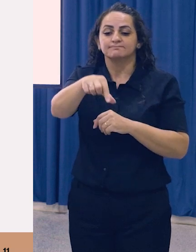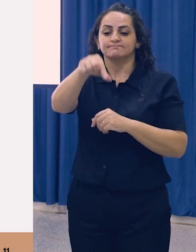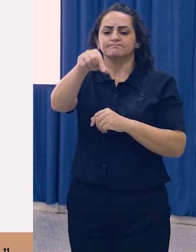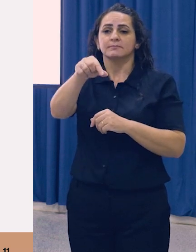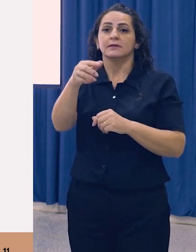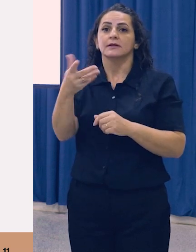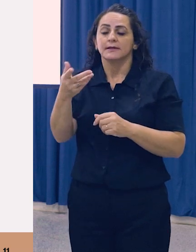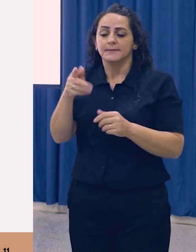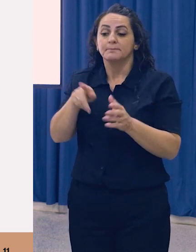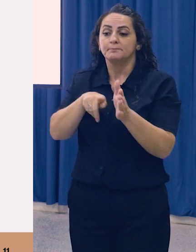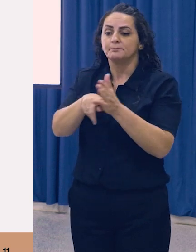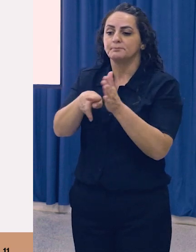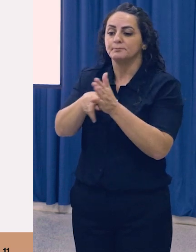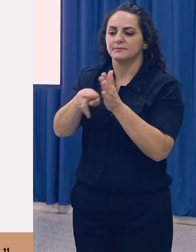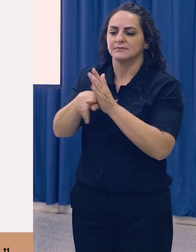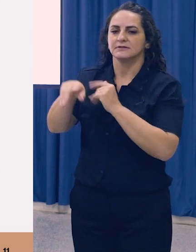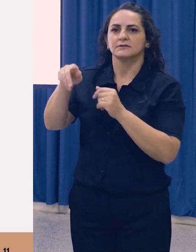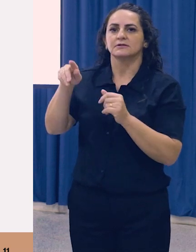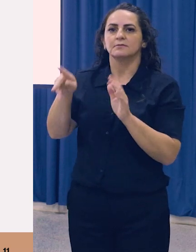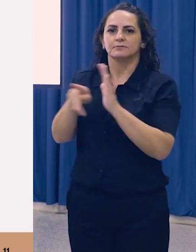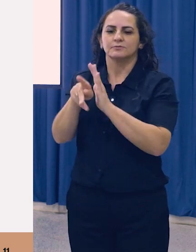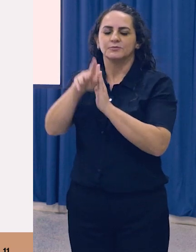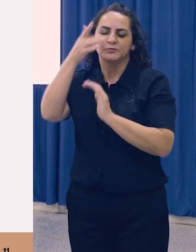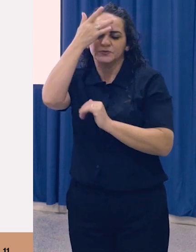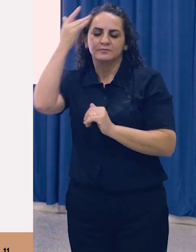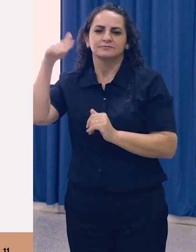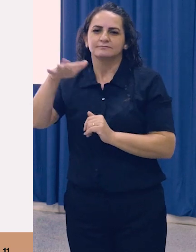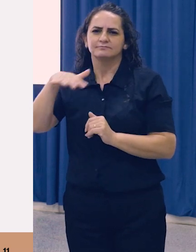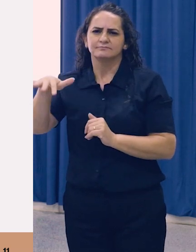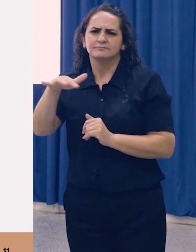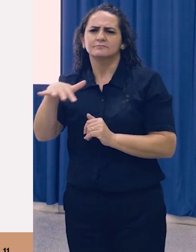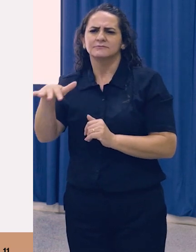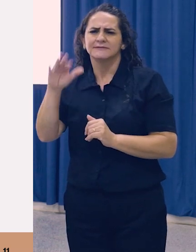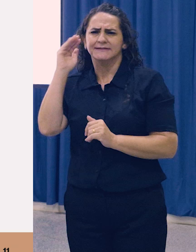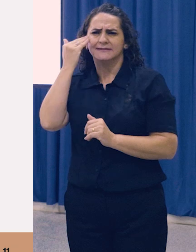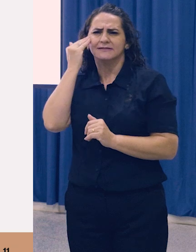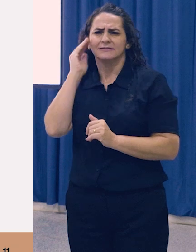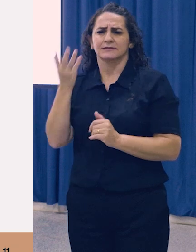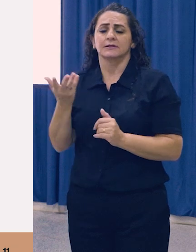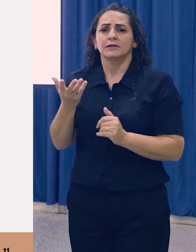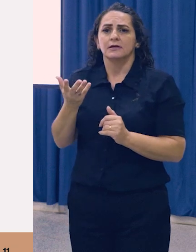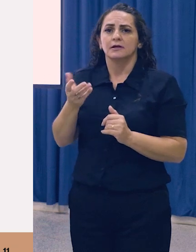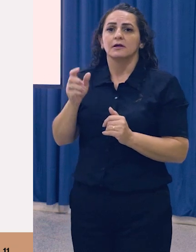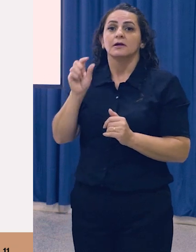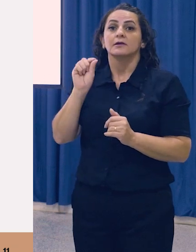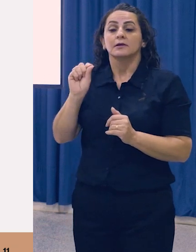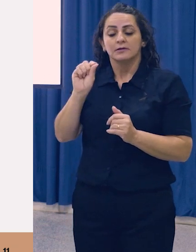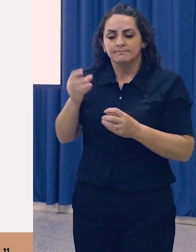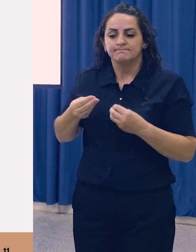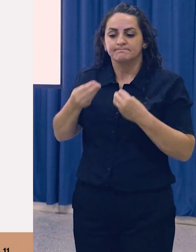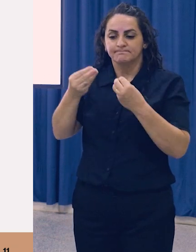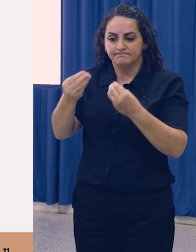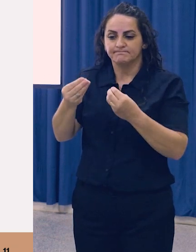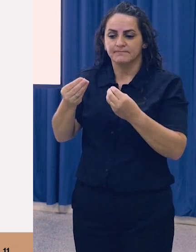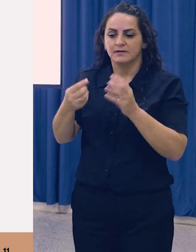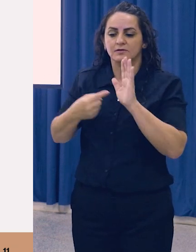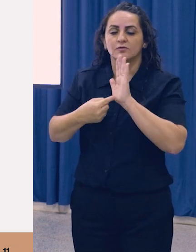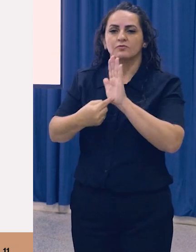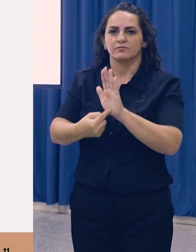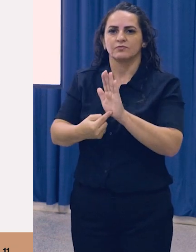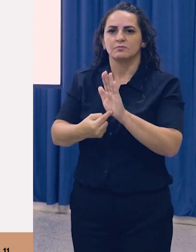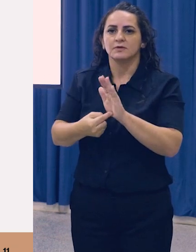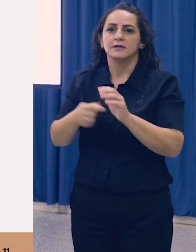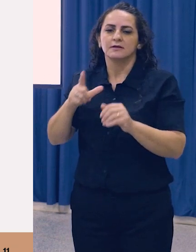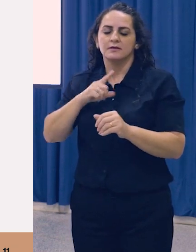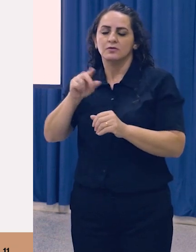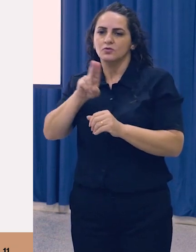Mapear o público-alvo, né? Entender para quem que a gente está fazendo esse filme é muito importante. Então, a gente usa a ferramenta